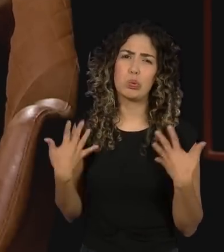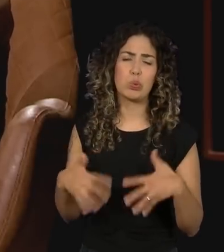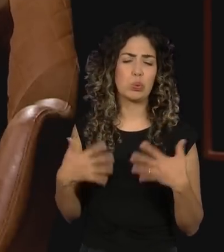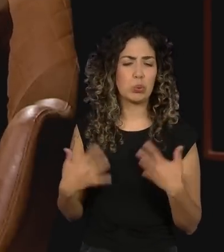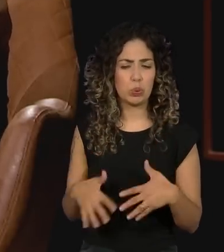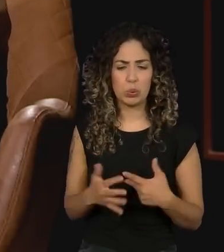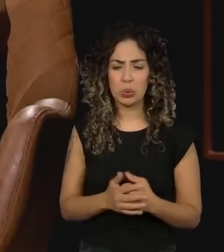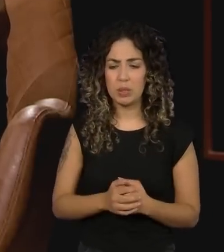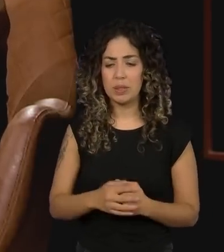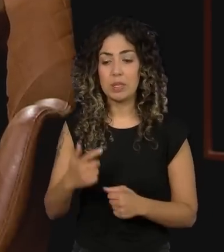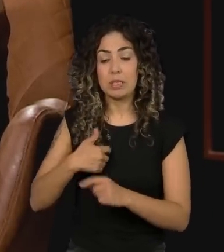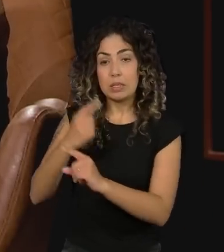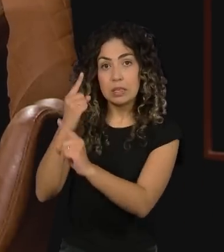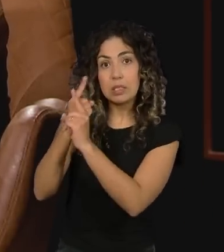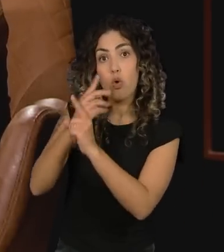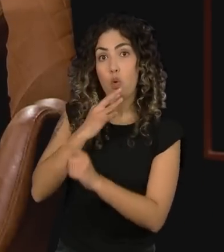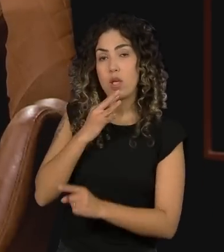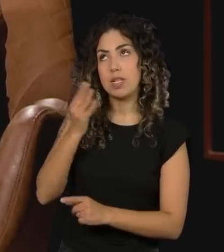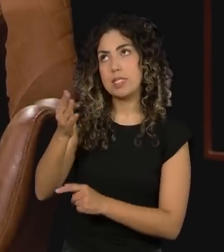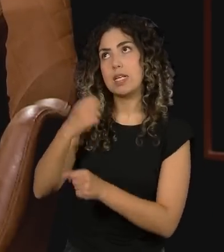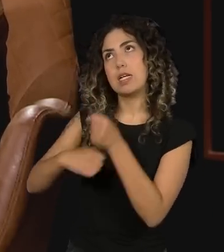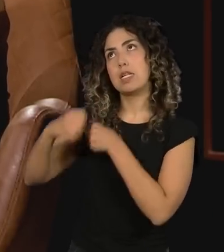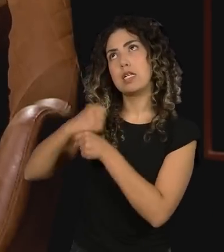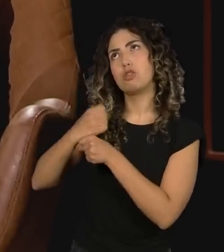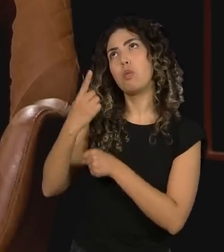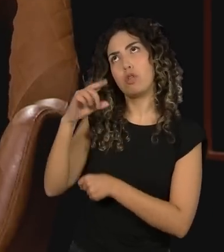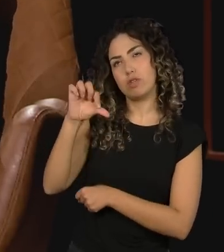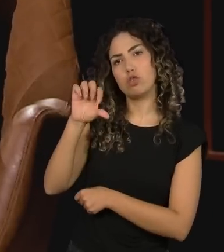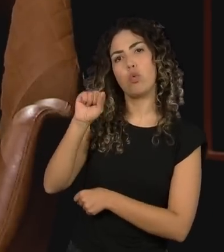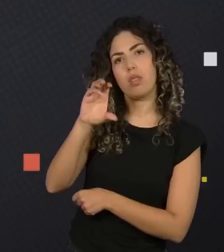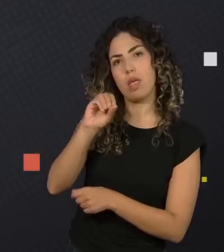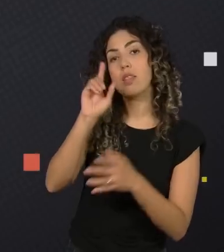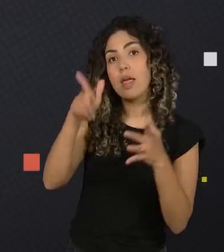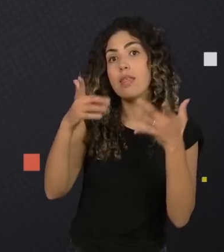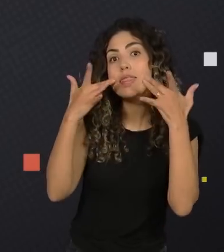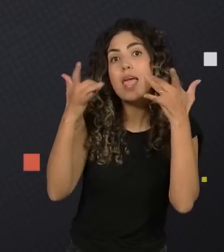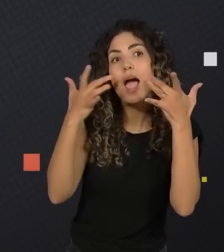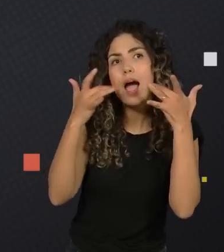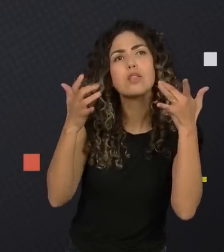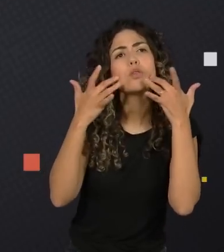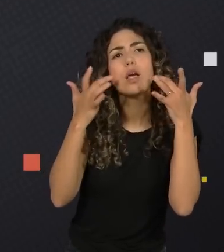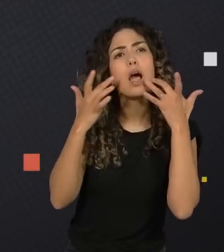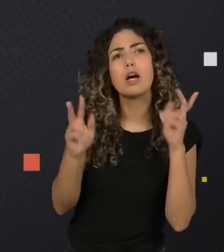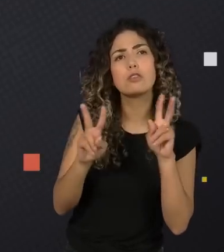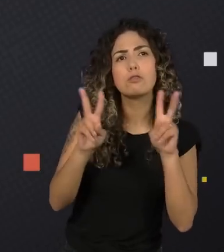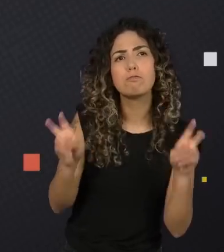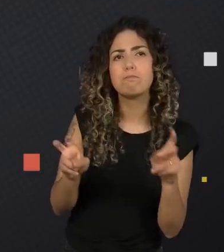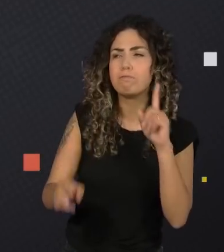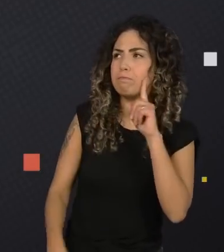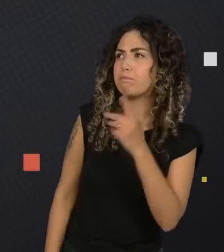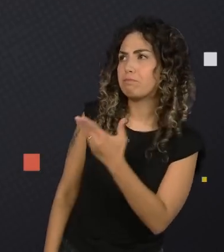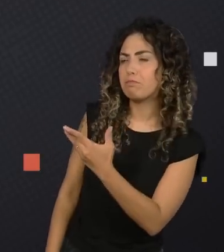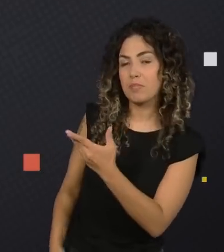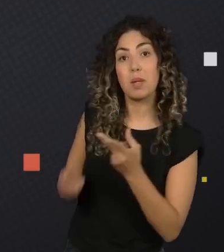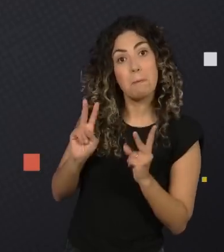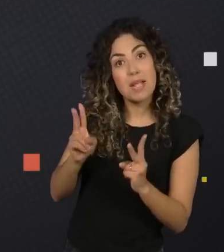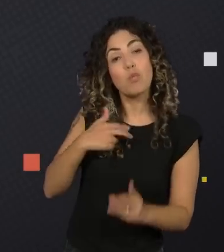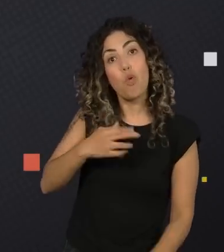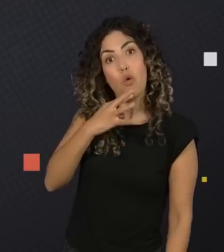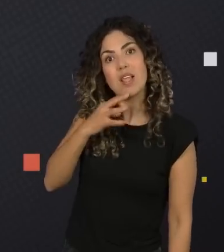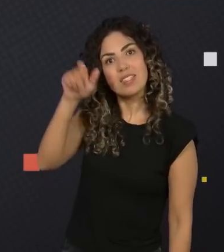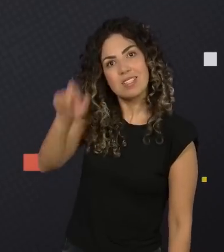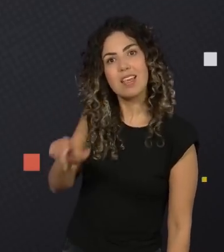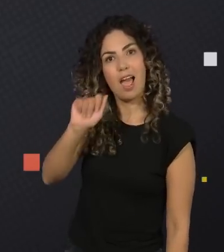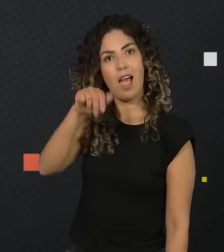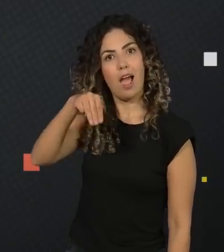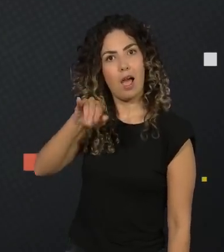A gente se conheceu nos anos 80 numa peça de teatro chamada Faces, que era um roteiro da Maria Lúcia